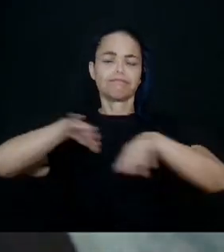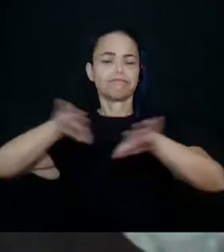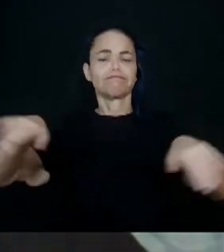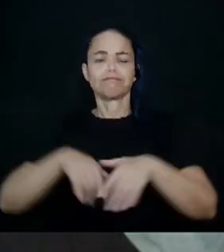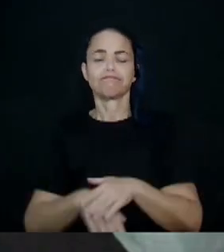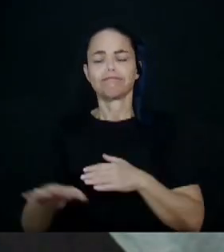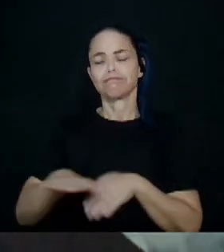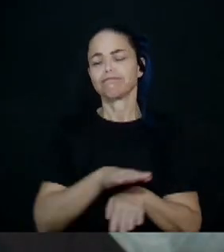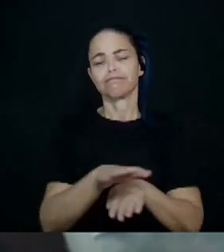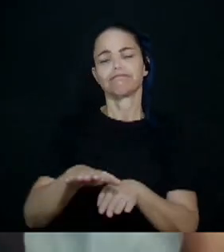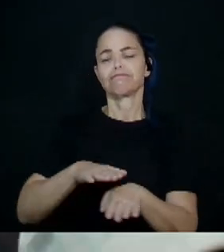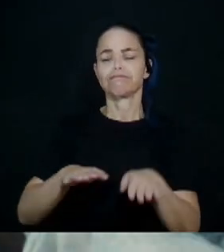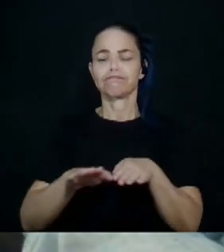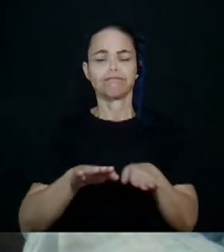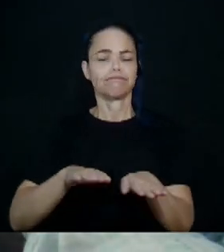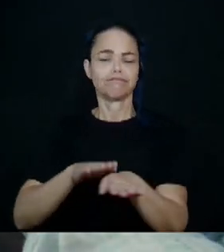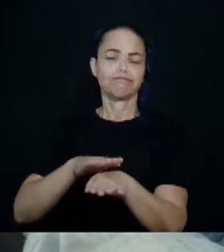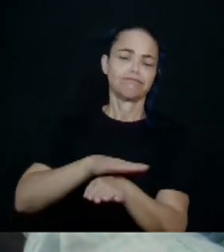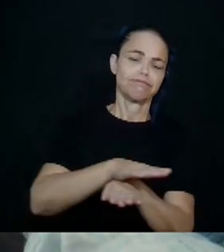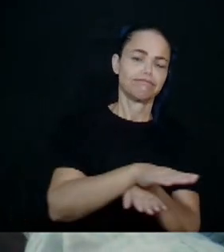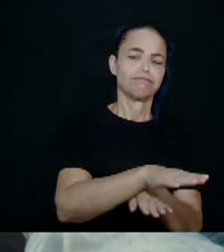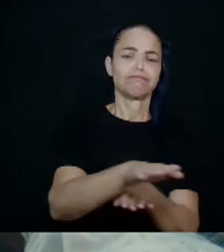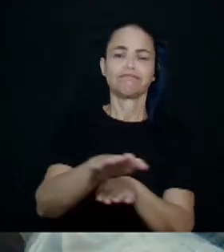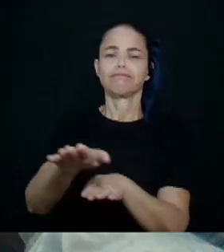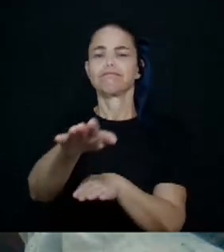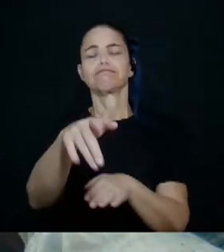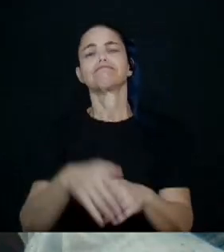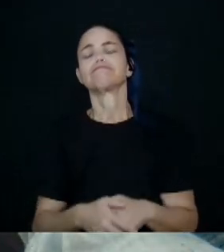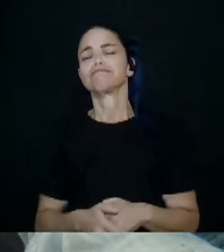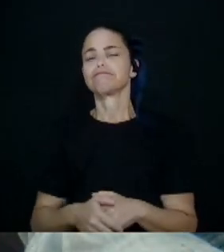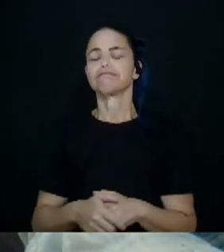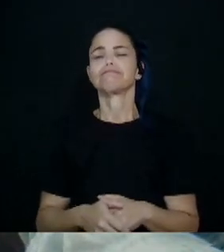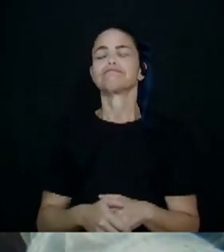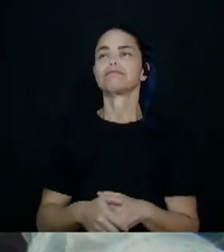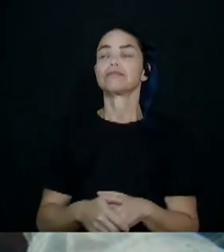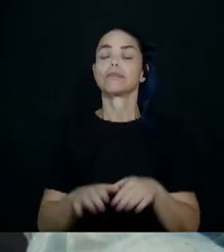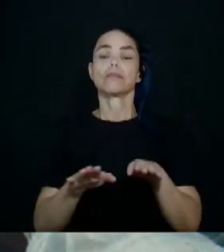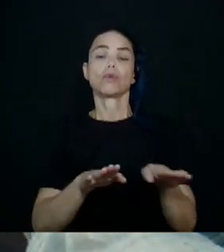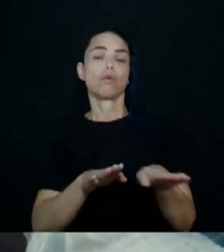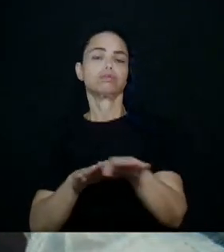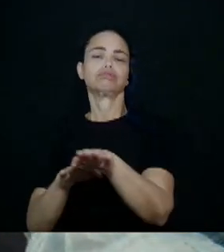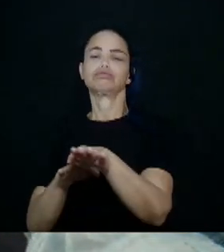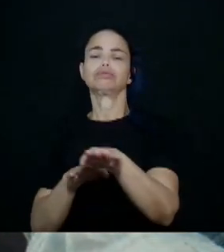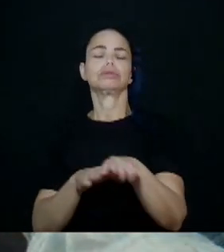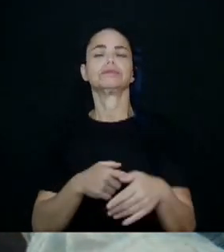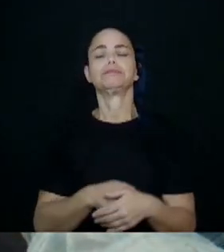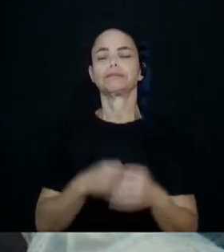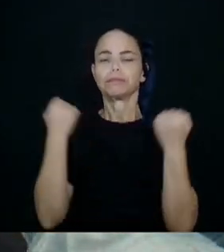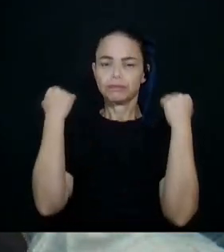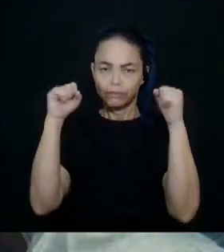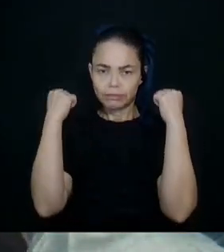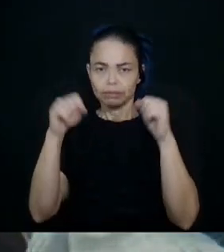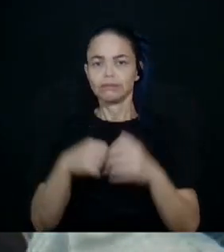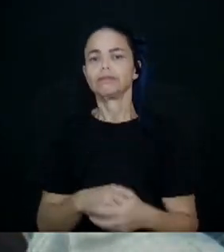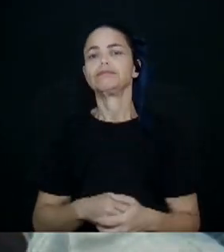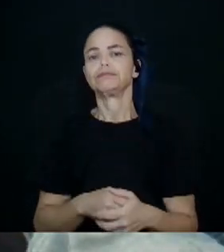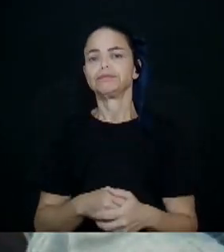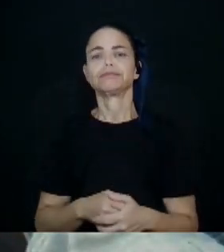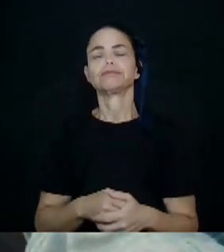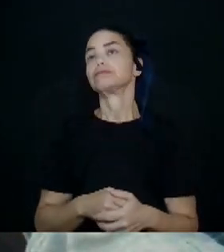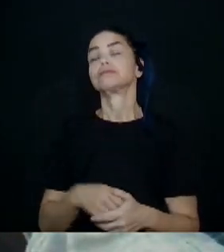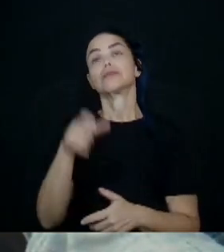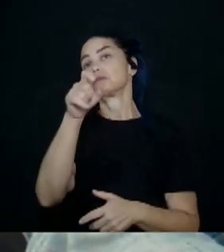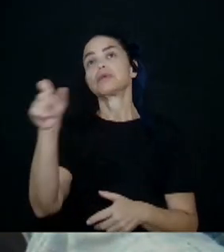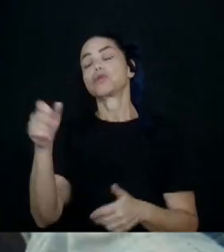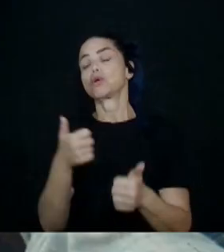dar espaço ali para você passar, né? Então vai muito relacionado com o estresse. Então você se estressa quem está ali à sua